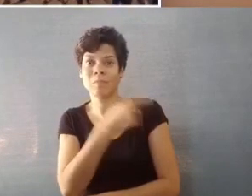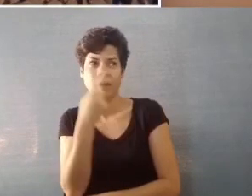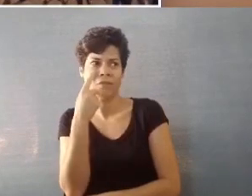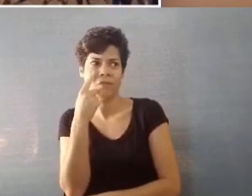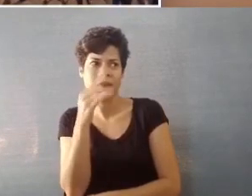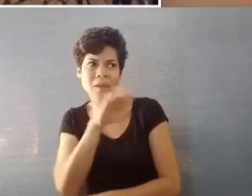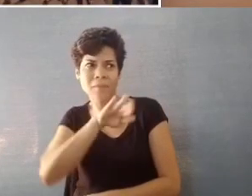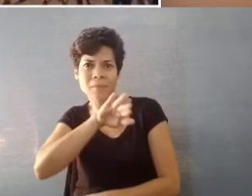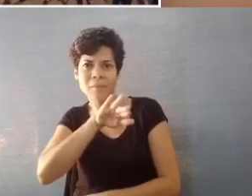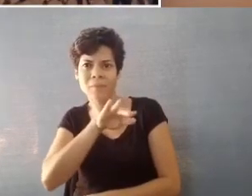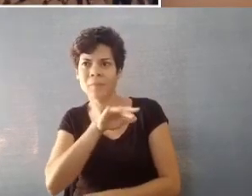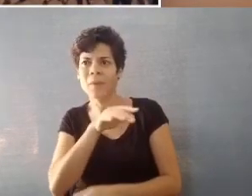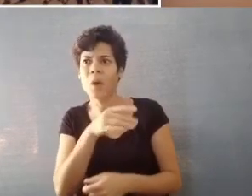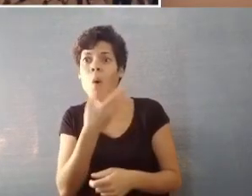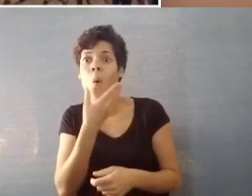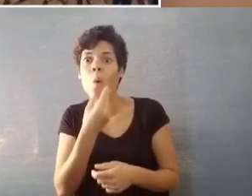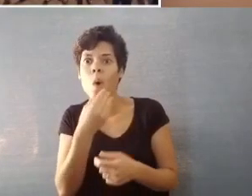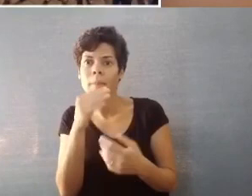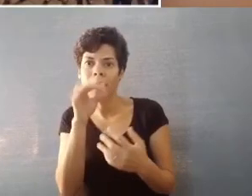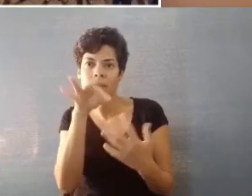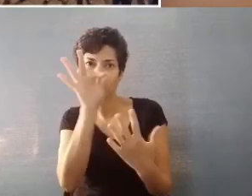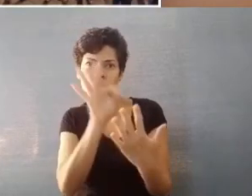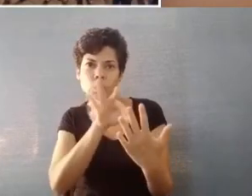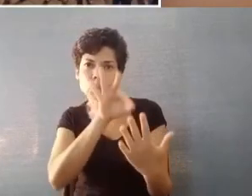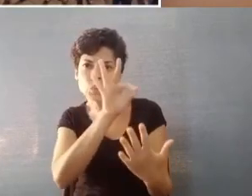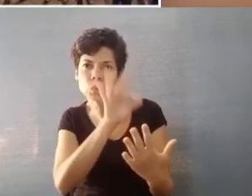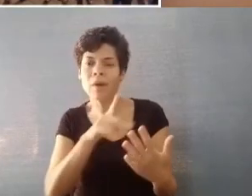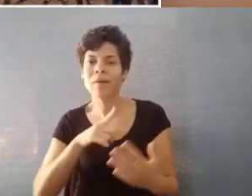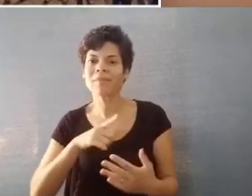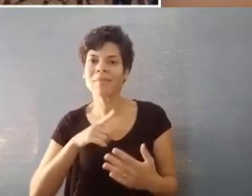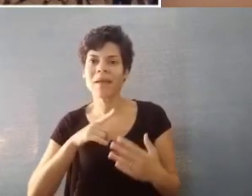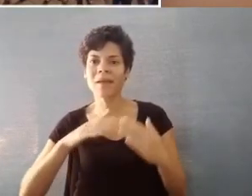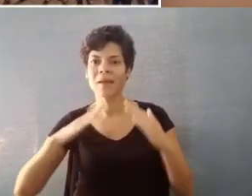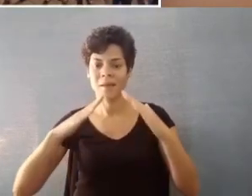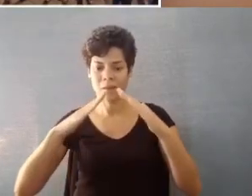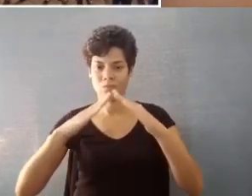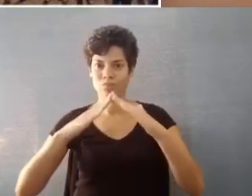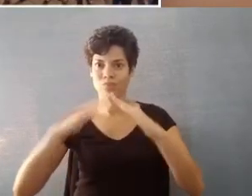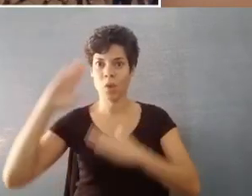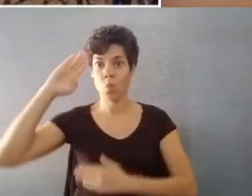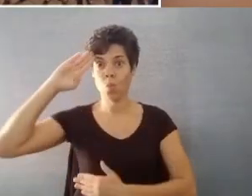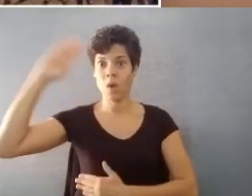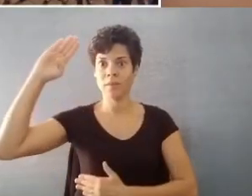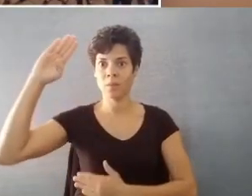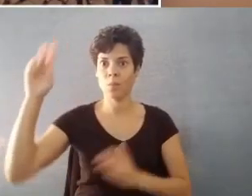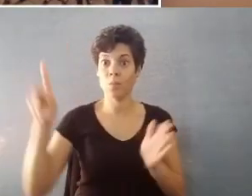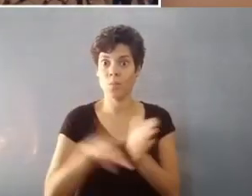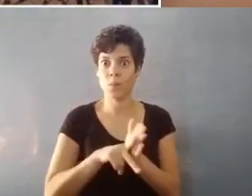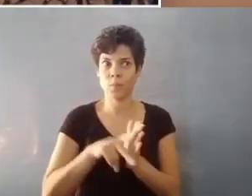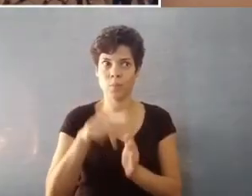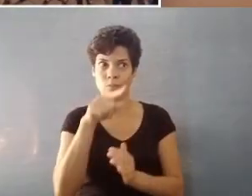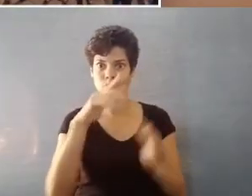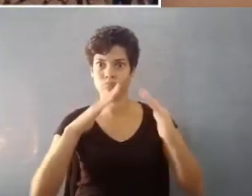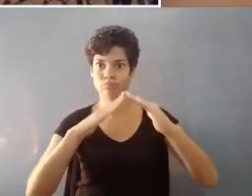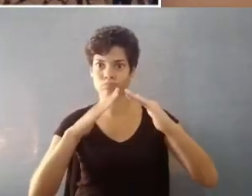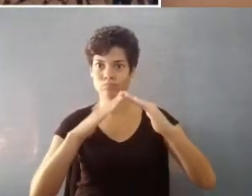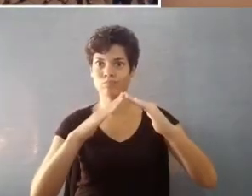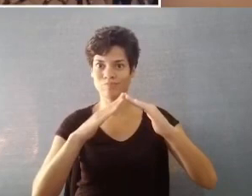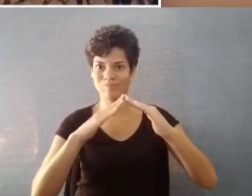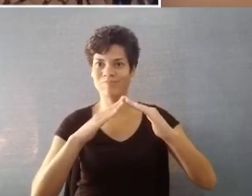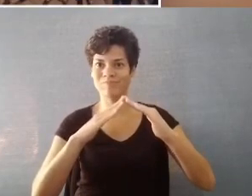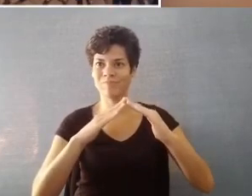direita, o pintor representou o quartel-general do Exército. No centro,